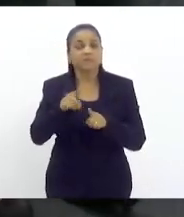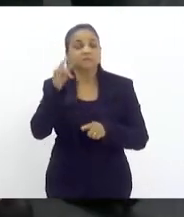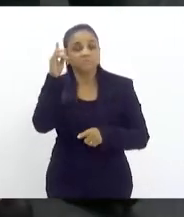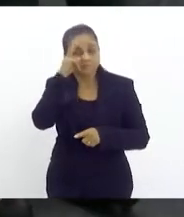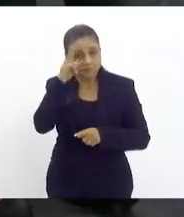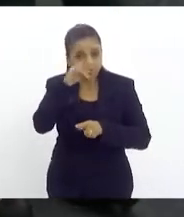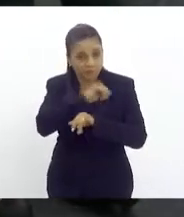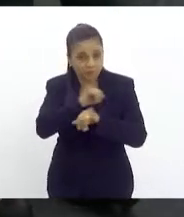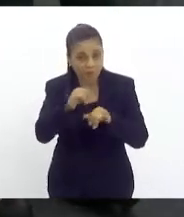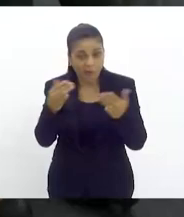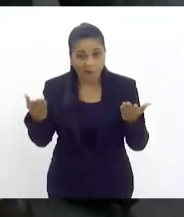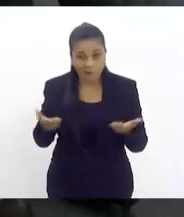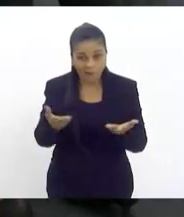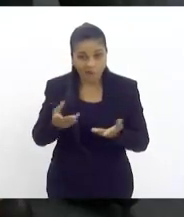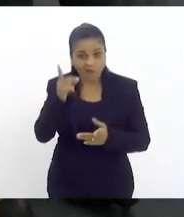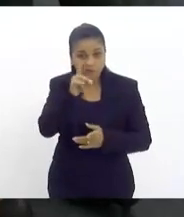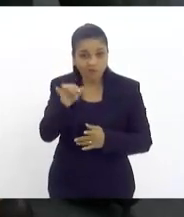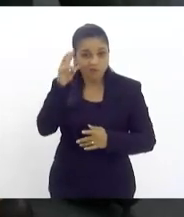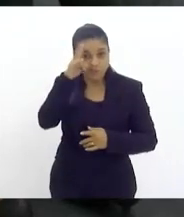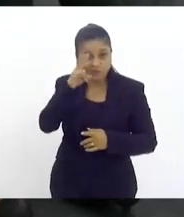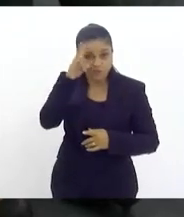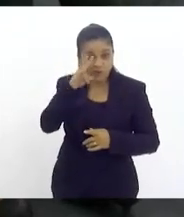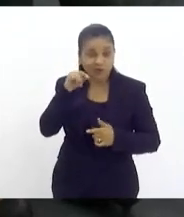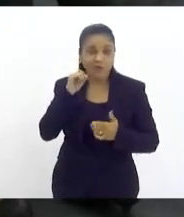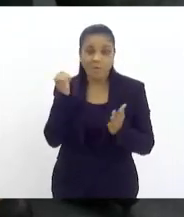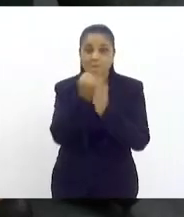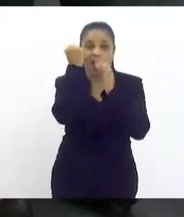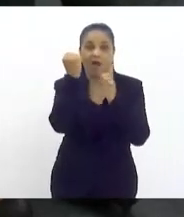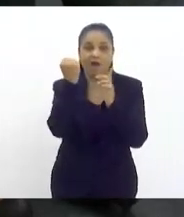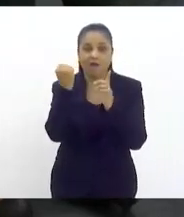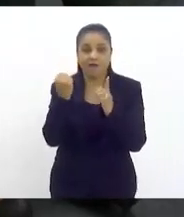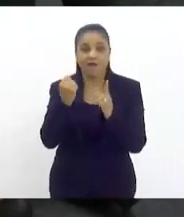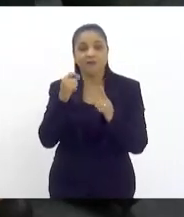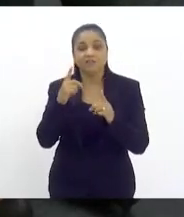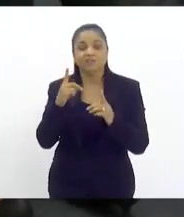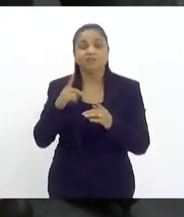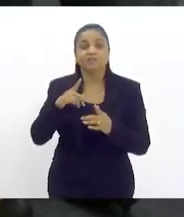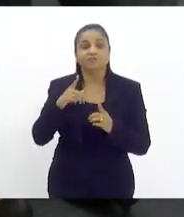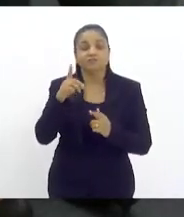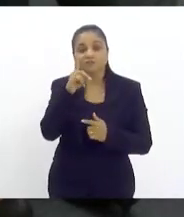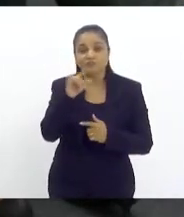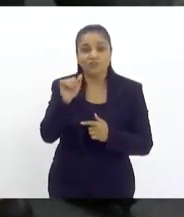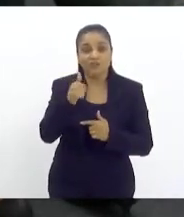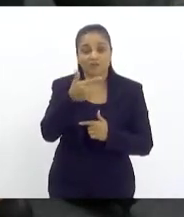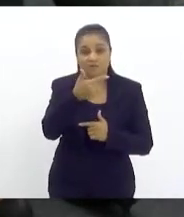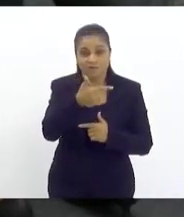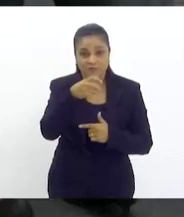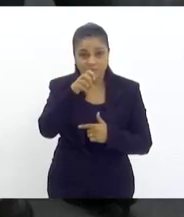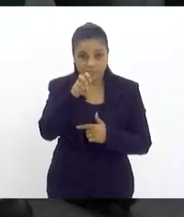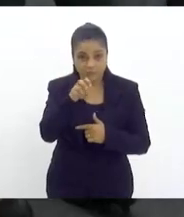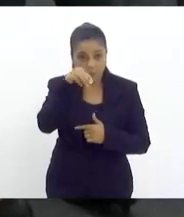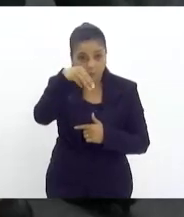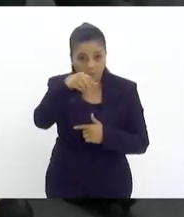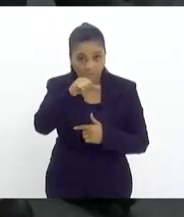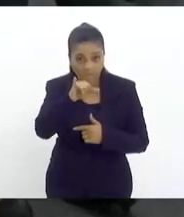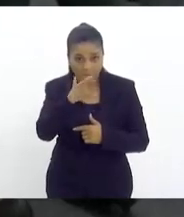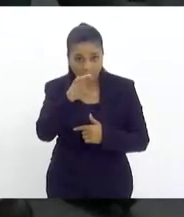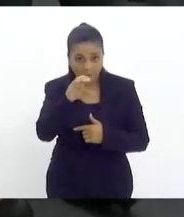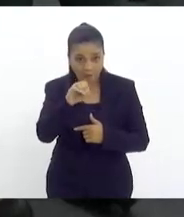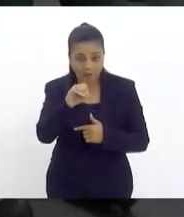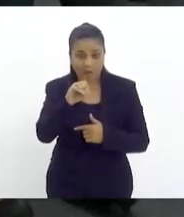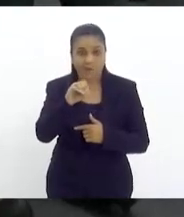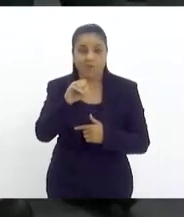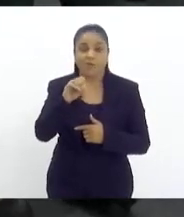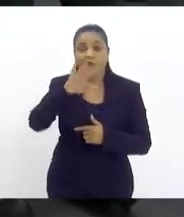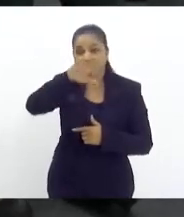presidente, que também hoje é um dia histórico. Hoje é o dia de África, 25 de maio, também um dia que nós,